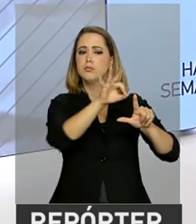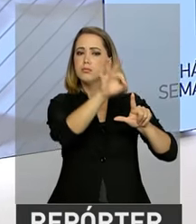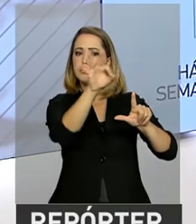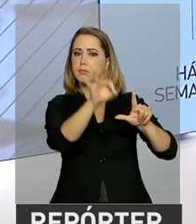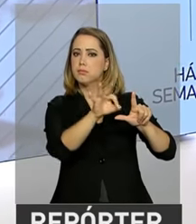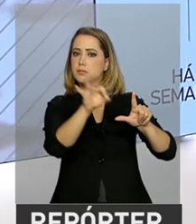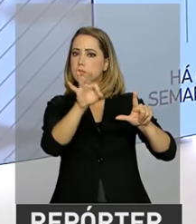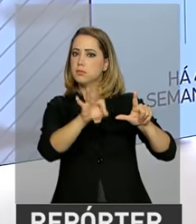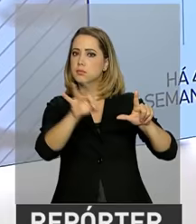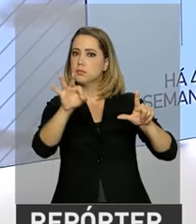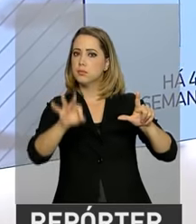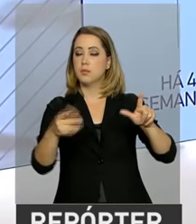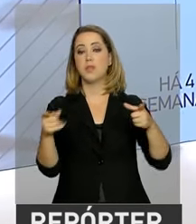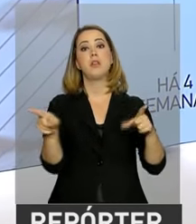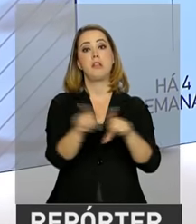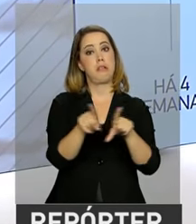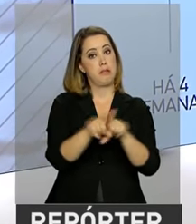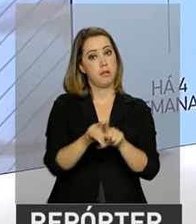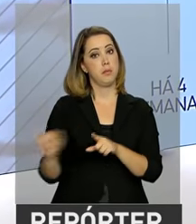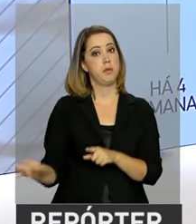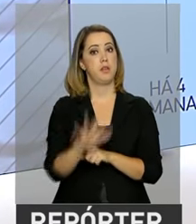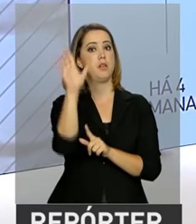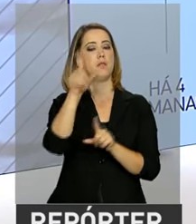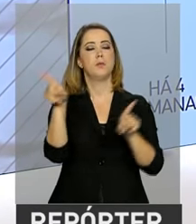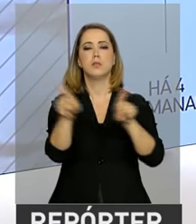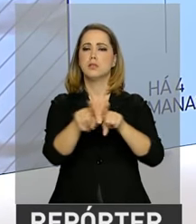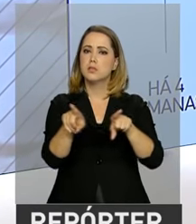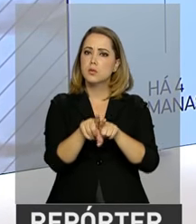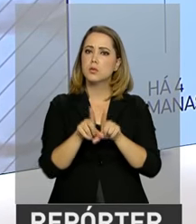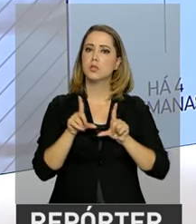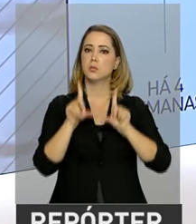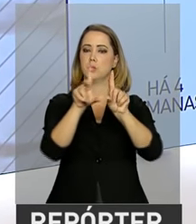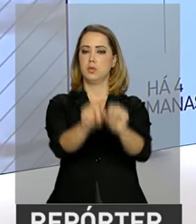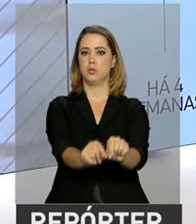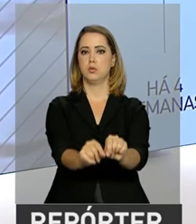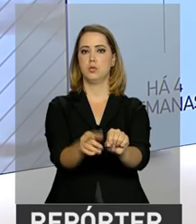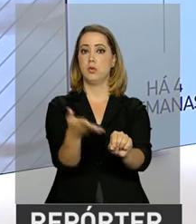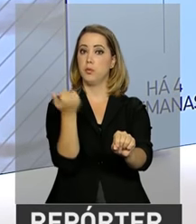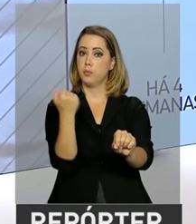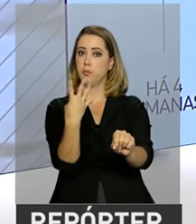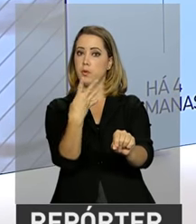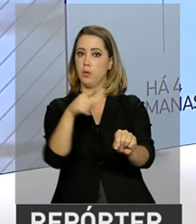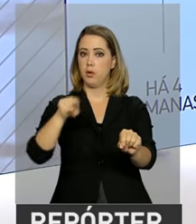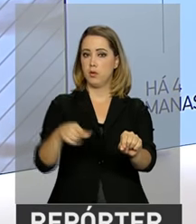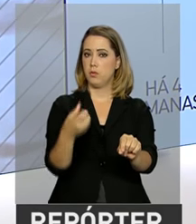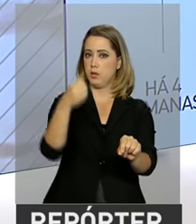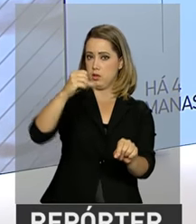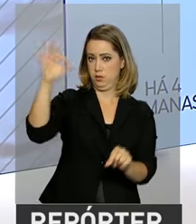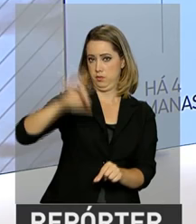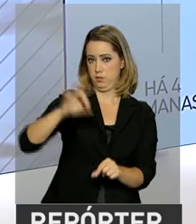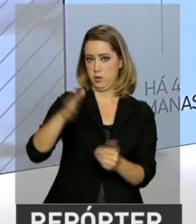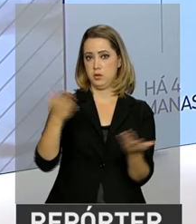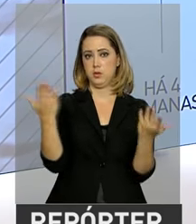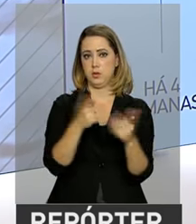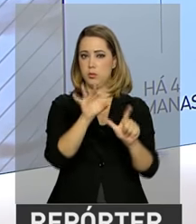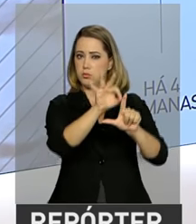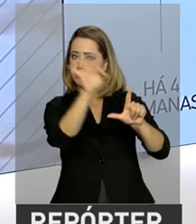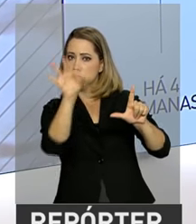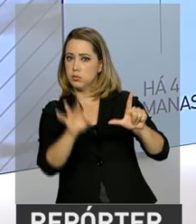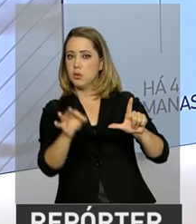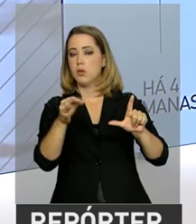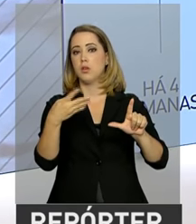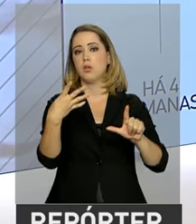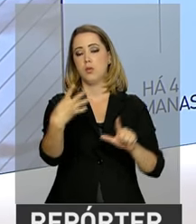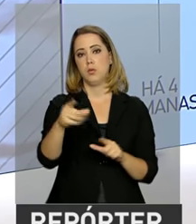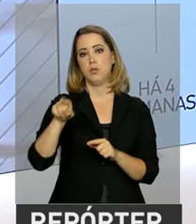para a inflação também estão caindo nas últimas semanas elas baixaram de 4,9 por para 4,8